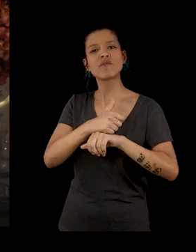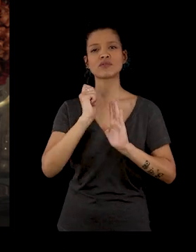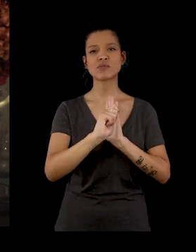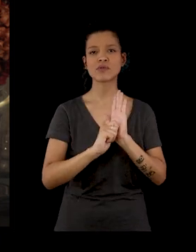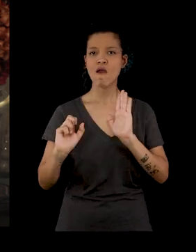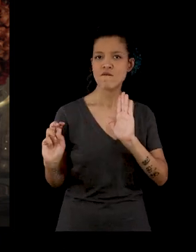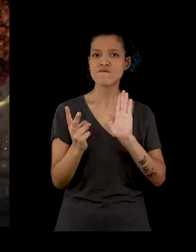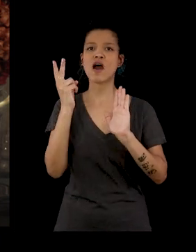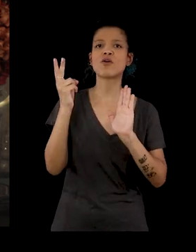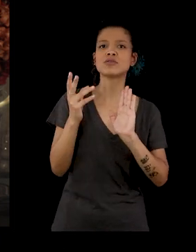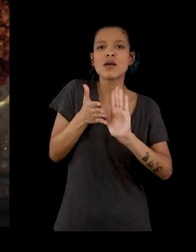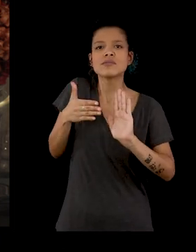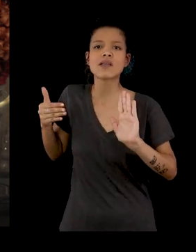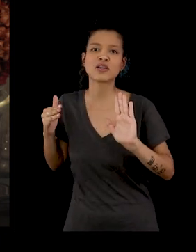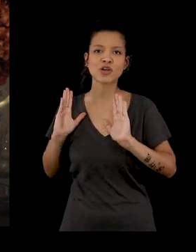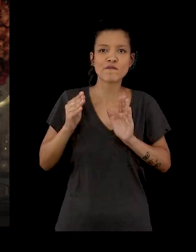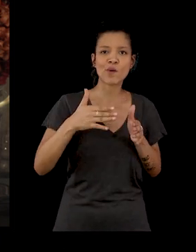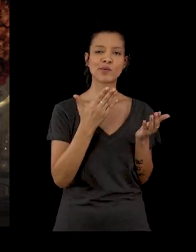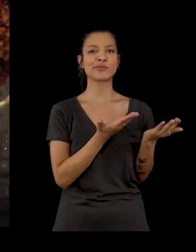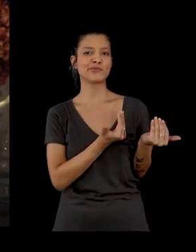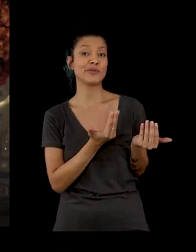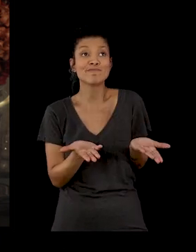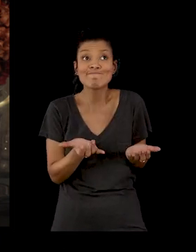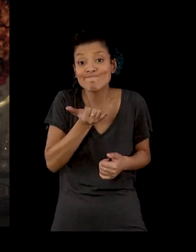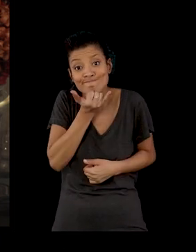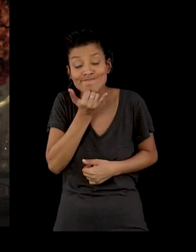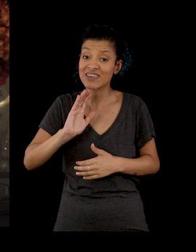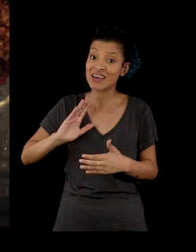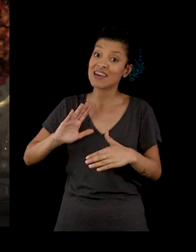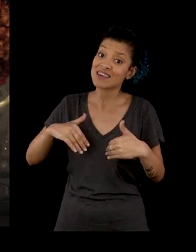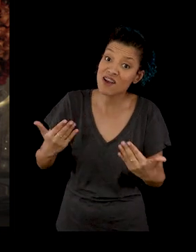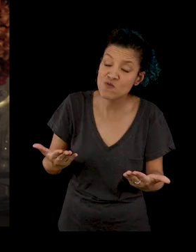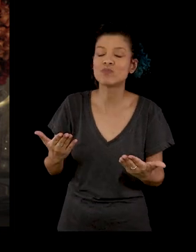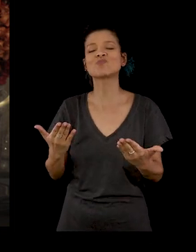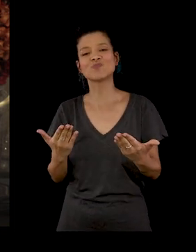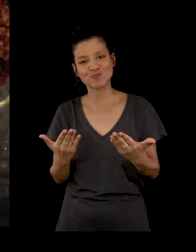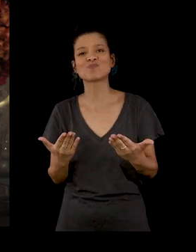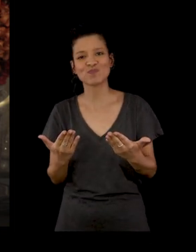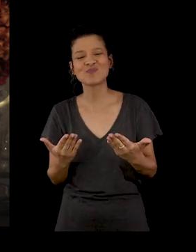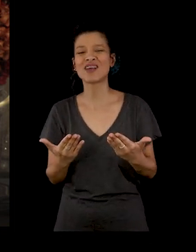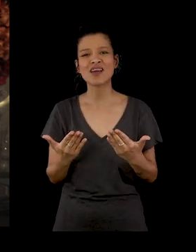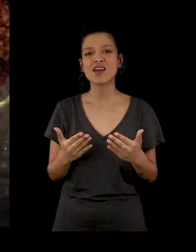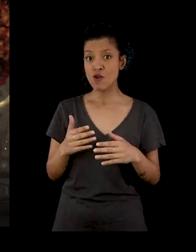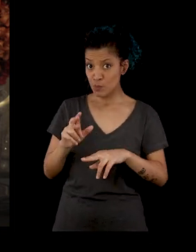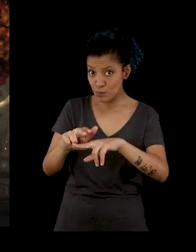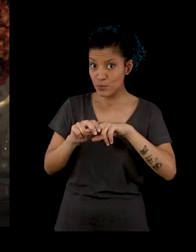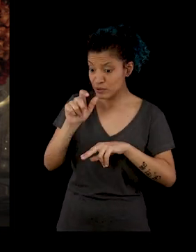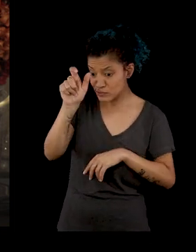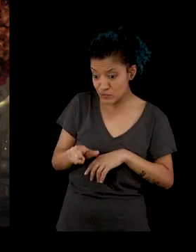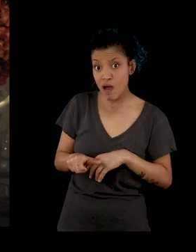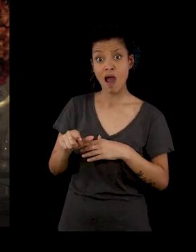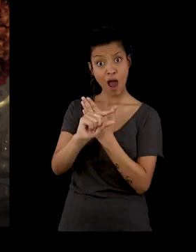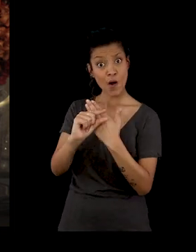da juventude. Então, nessas circunstâncias, grandes autores poderão ficar